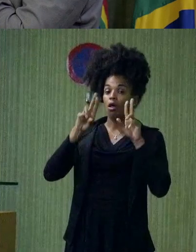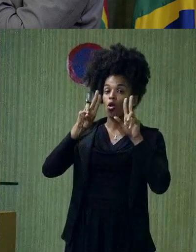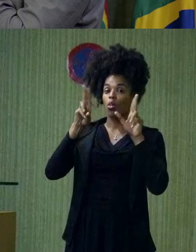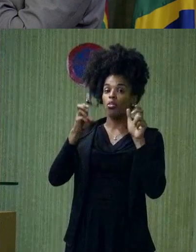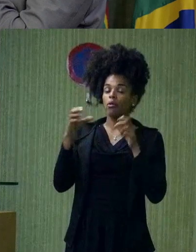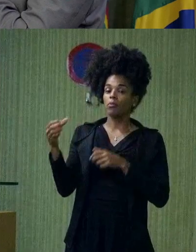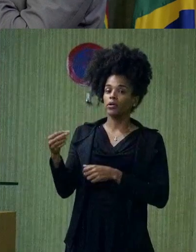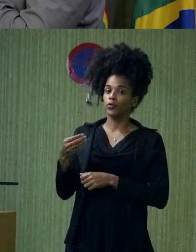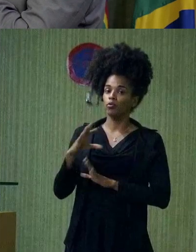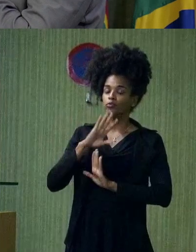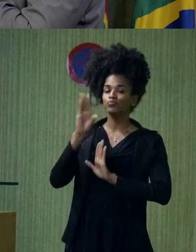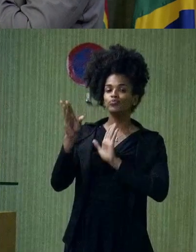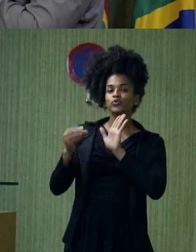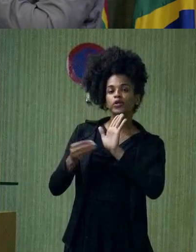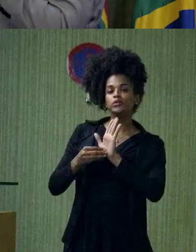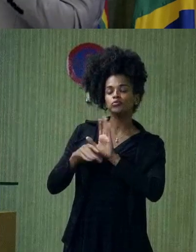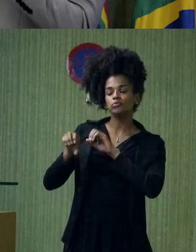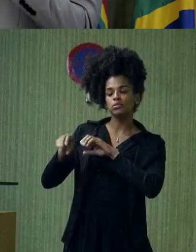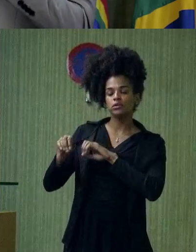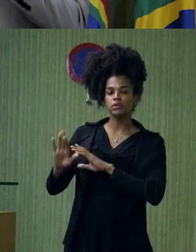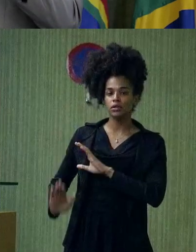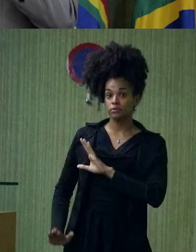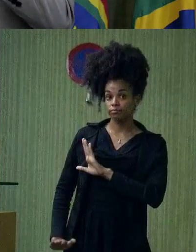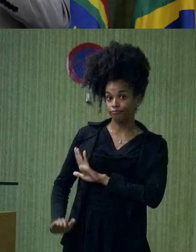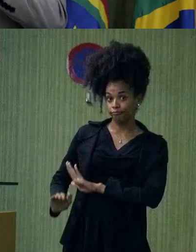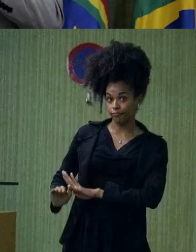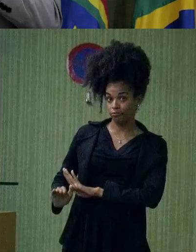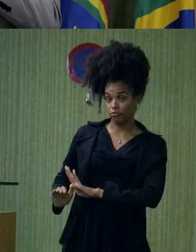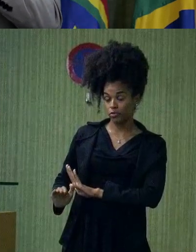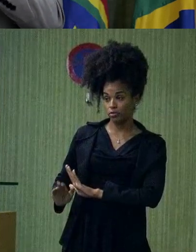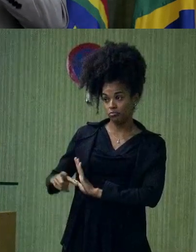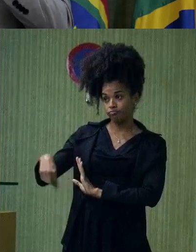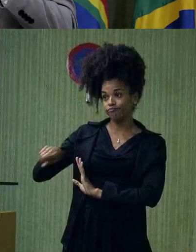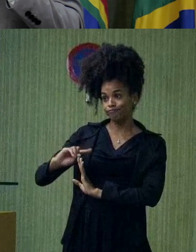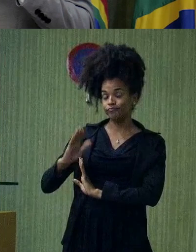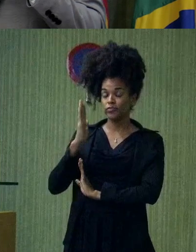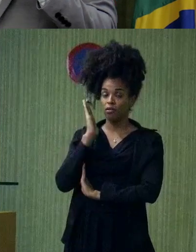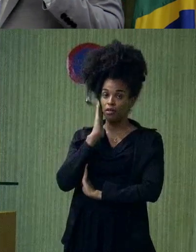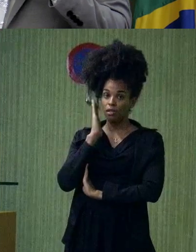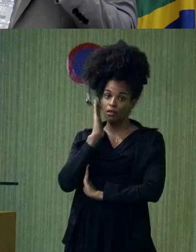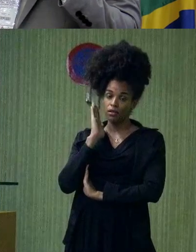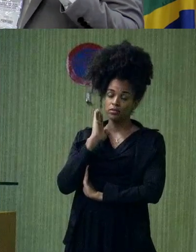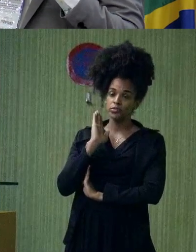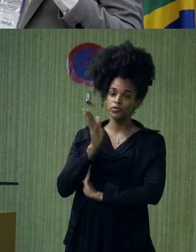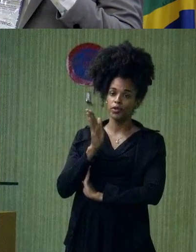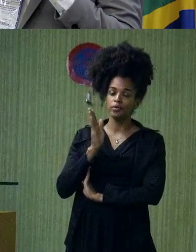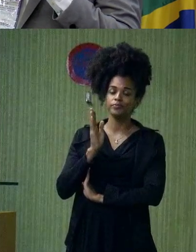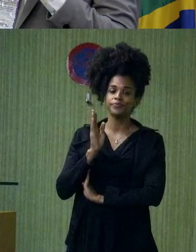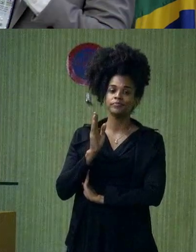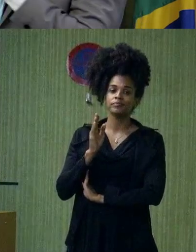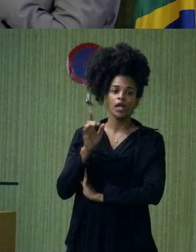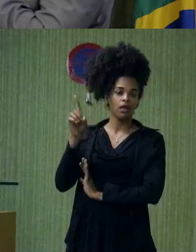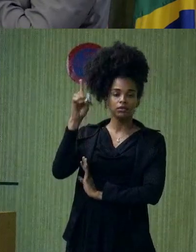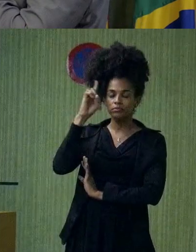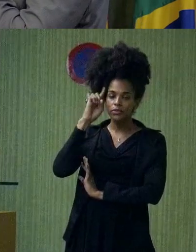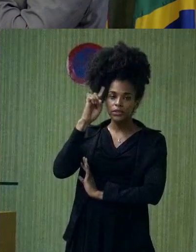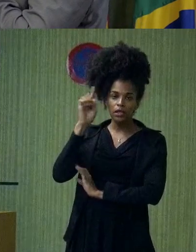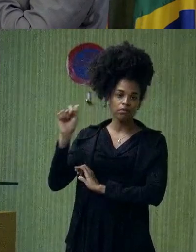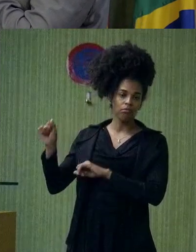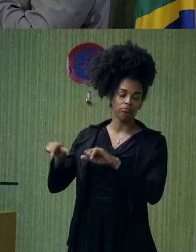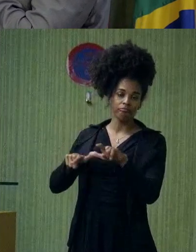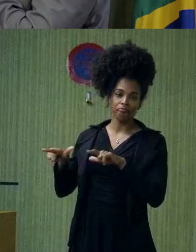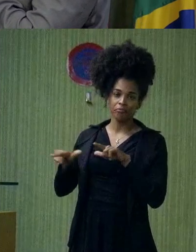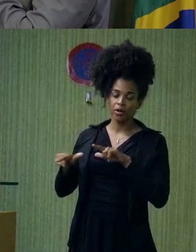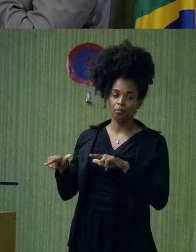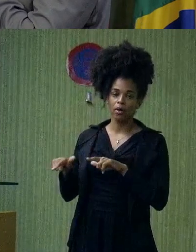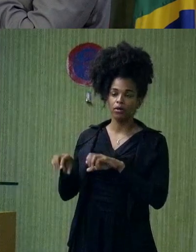resumo educação infantil que são que a gente sabe quem quem é promotor de educação sabe disso é o nosso dia a dia né educação